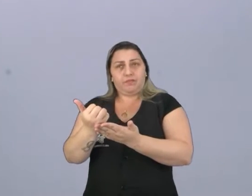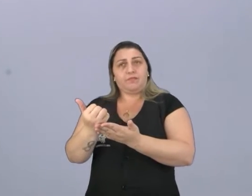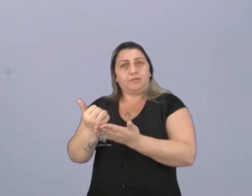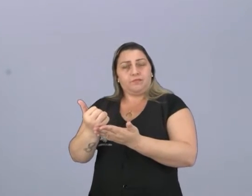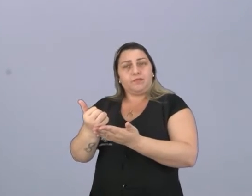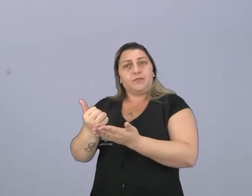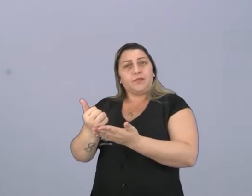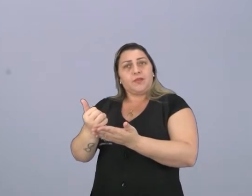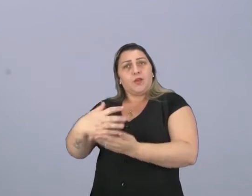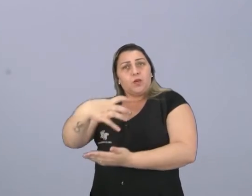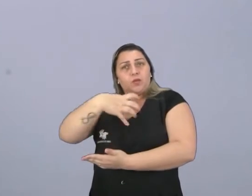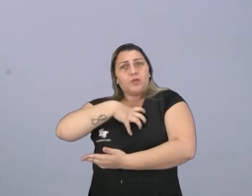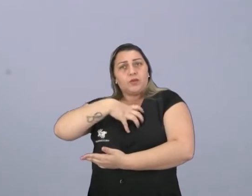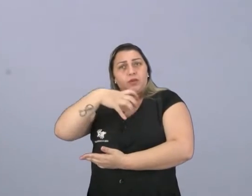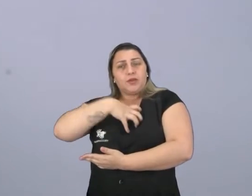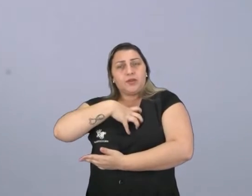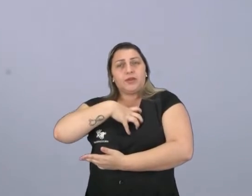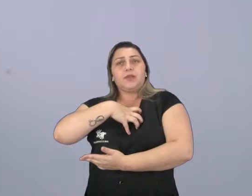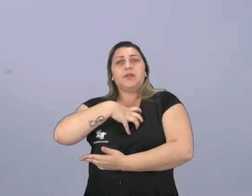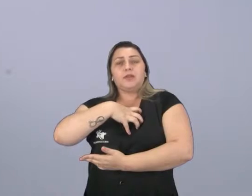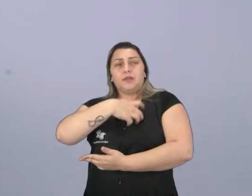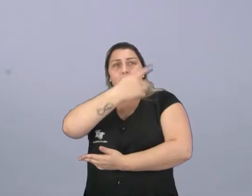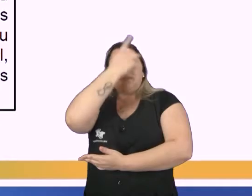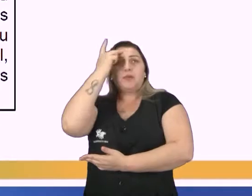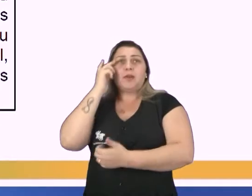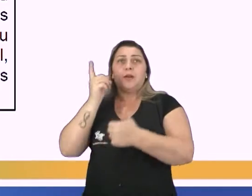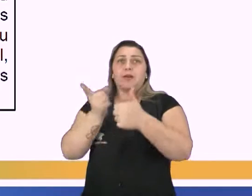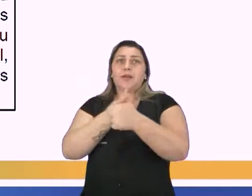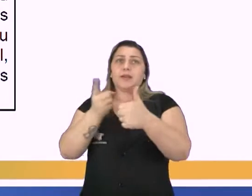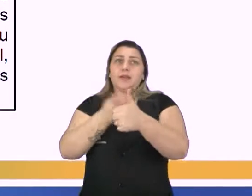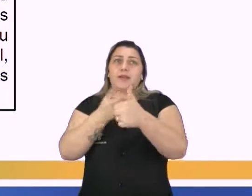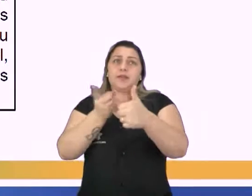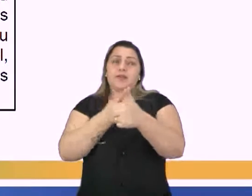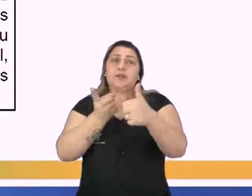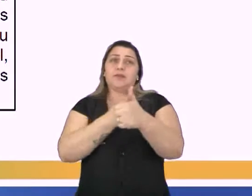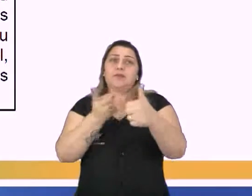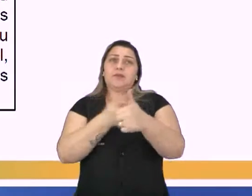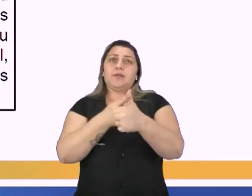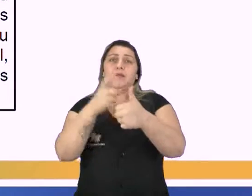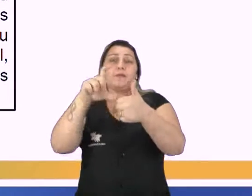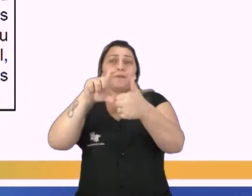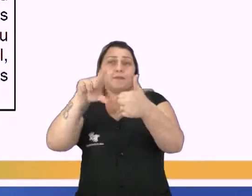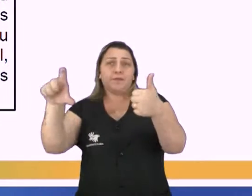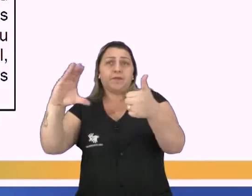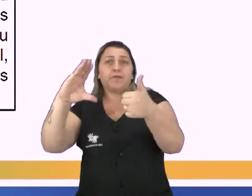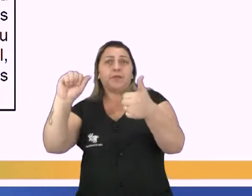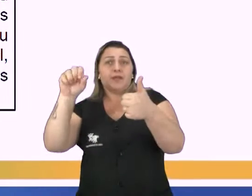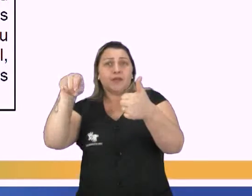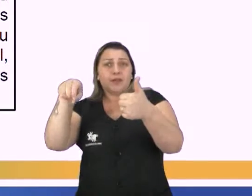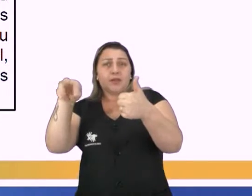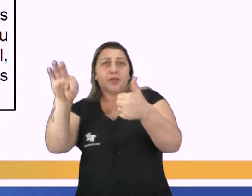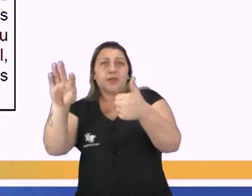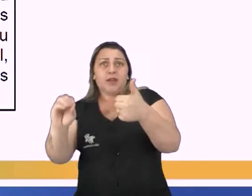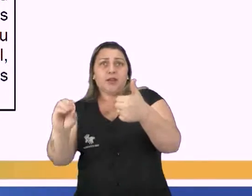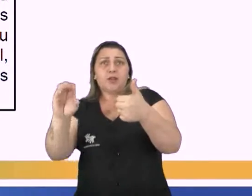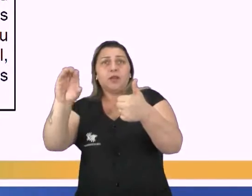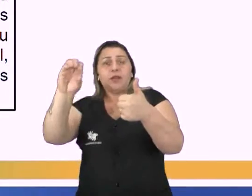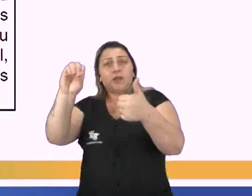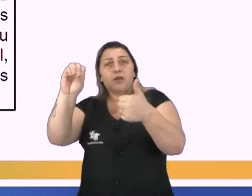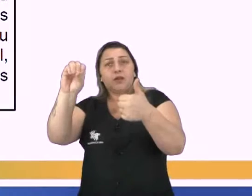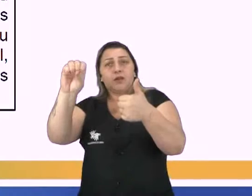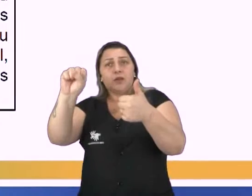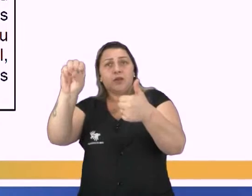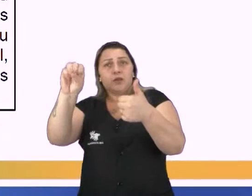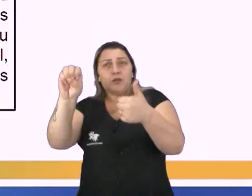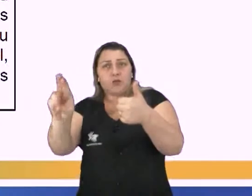um estado do eu lírico. Olhem na primeira estrofe. Há as formas verbais canto, sou. O eu